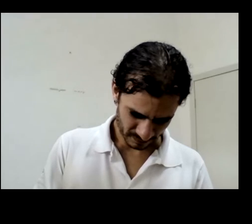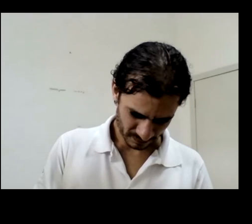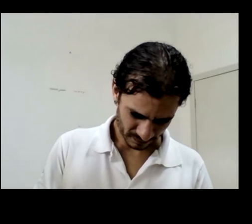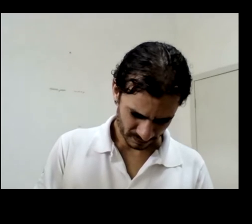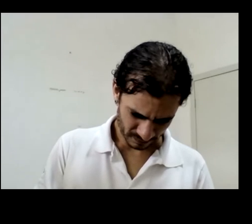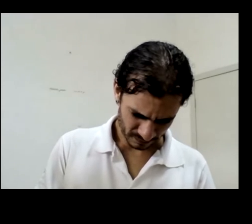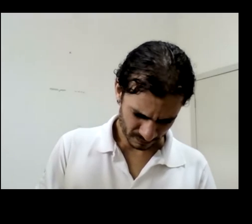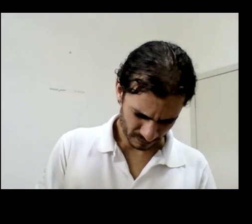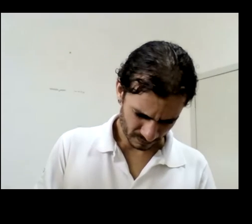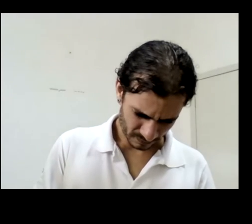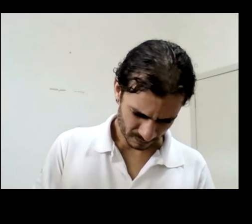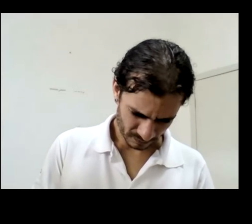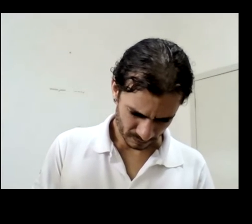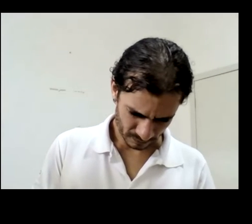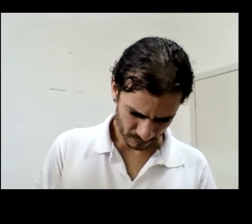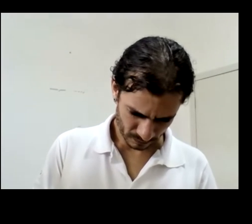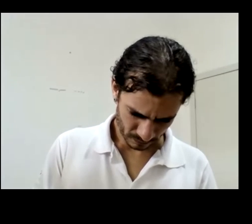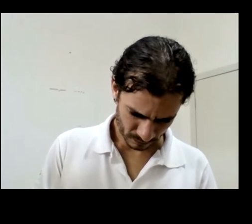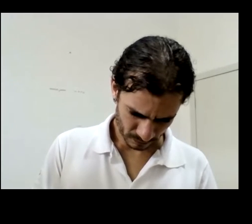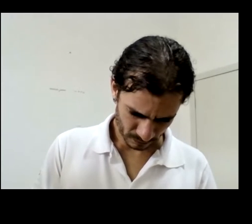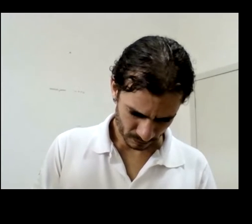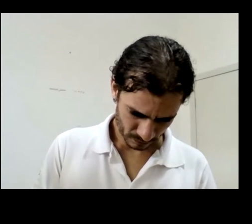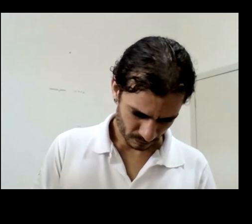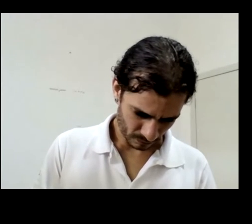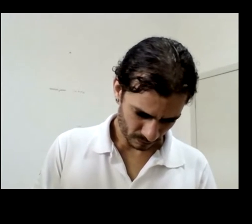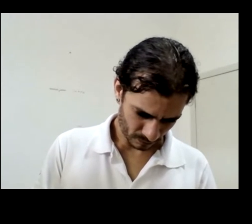Então, eu vou passar aqui para a Júlia. A Júlia, Guilherme, aqui, tá bom?